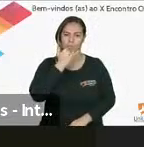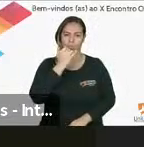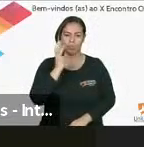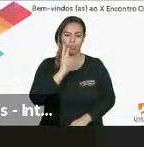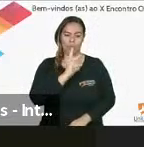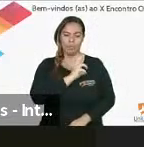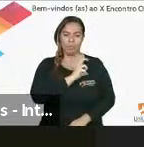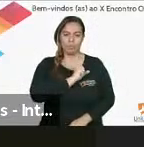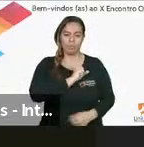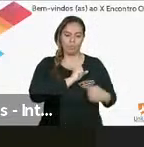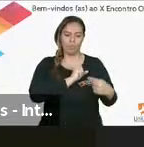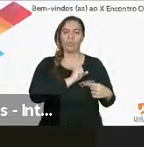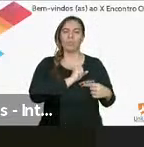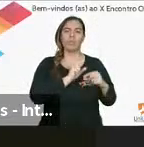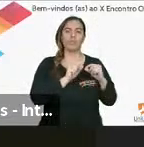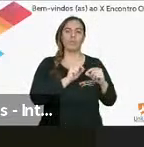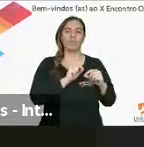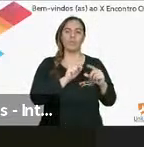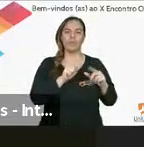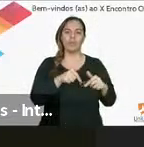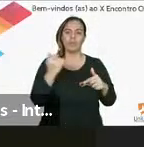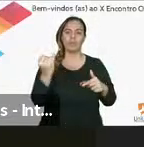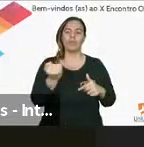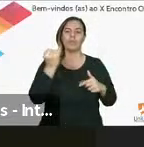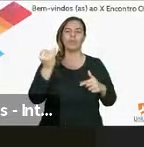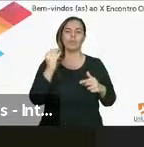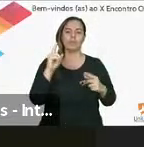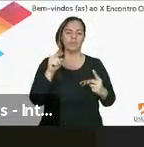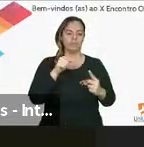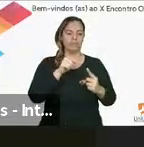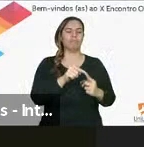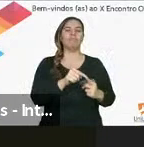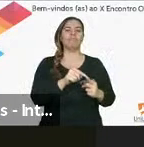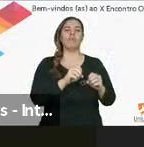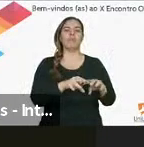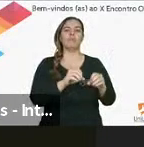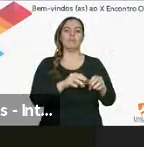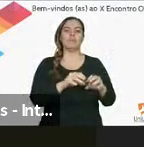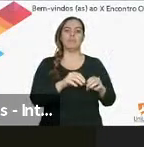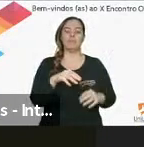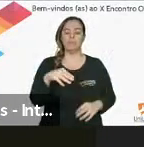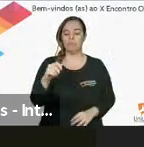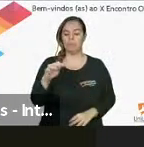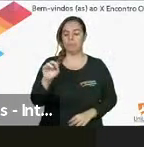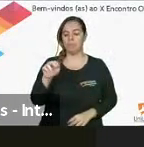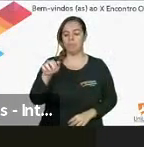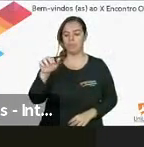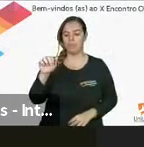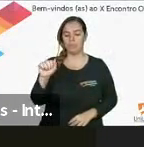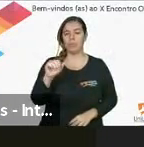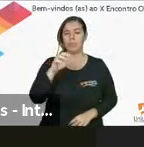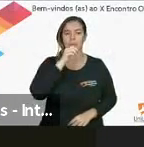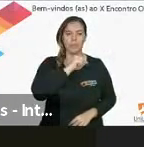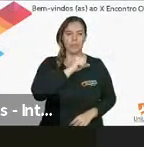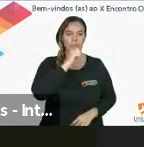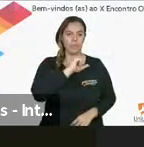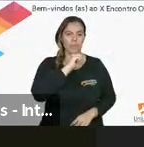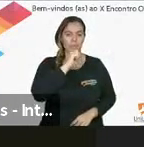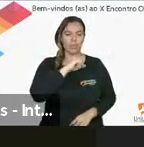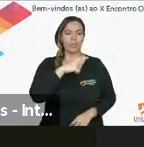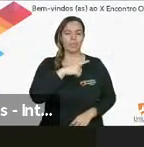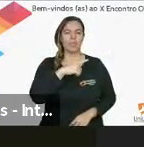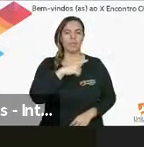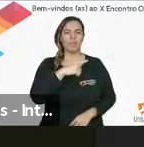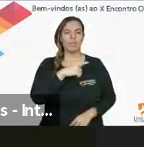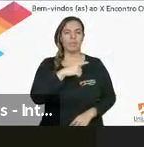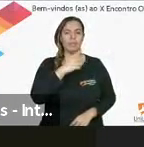como importantíssimo para a educação. O Maturana, o Freire, tem uma matriz um